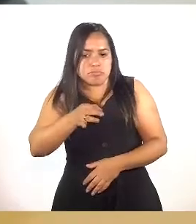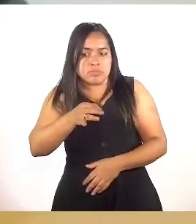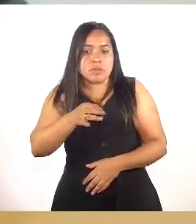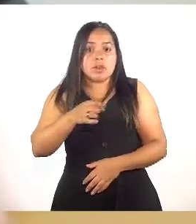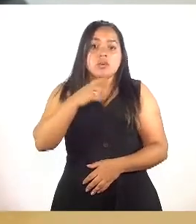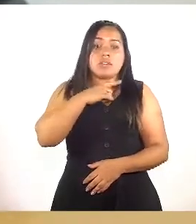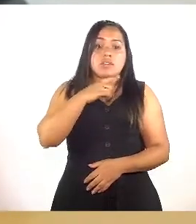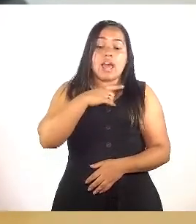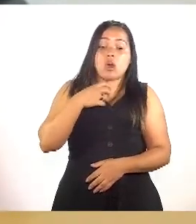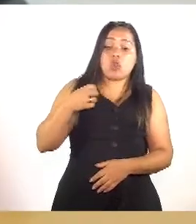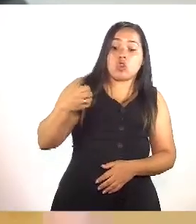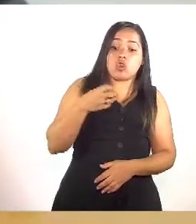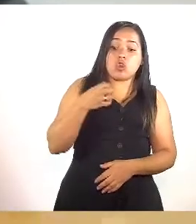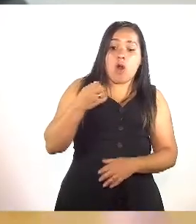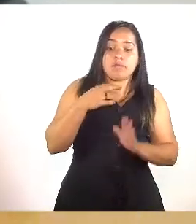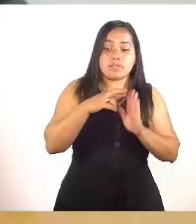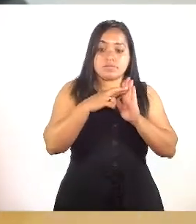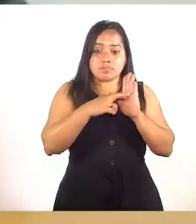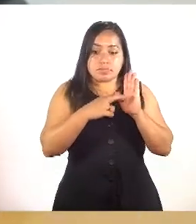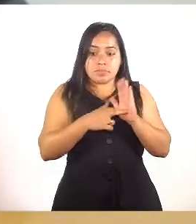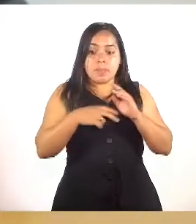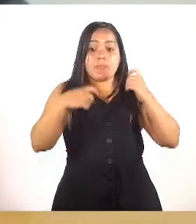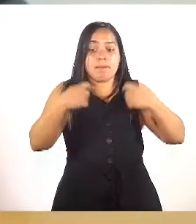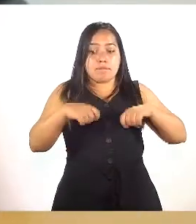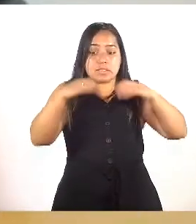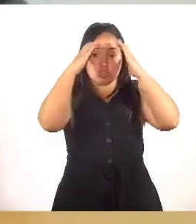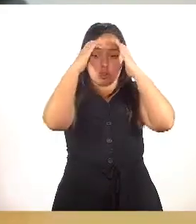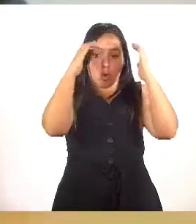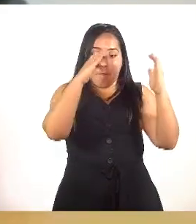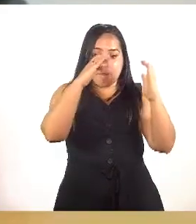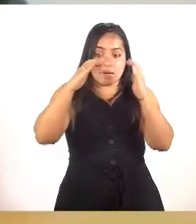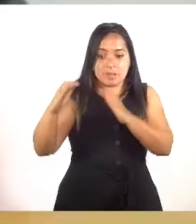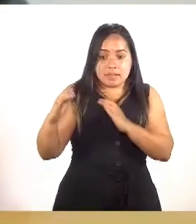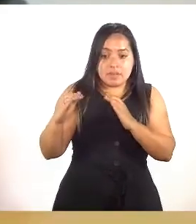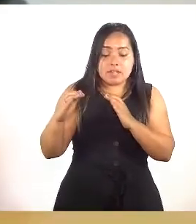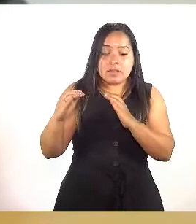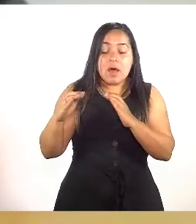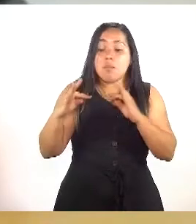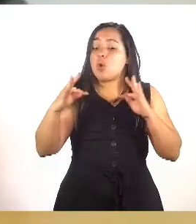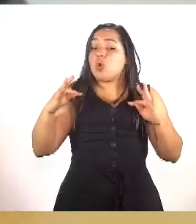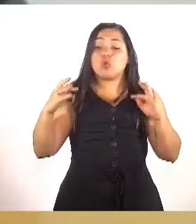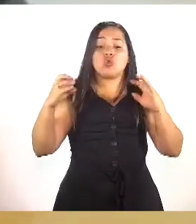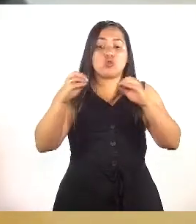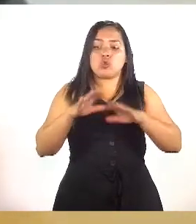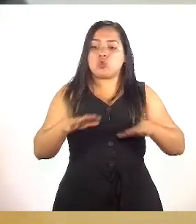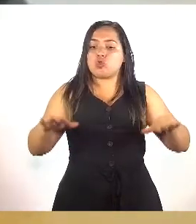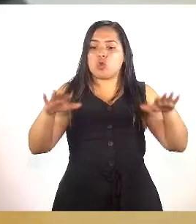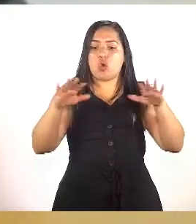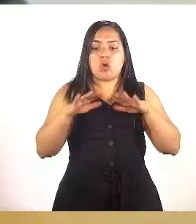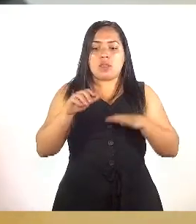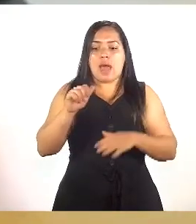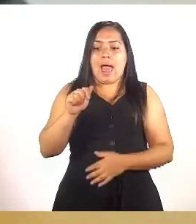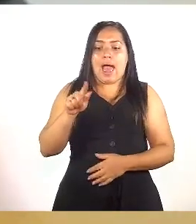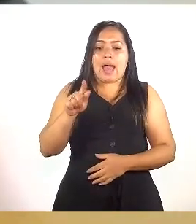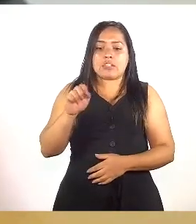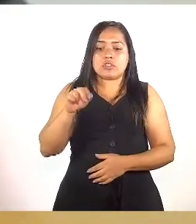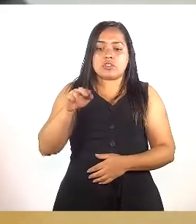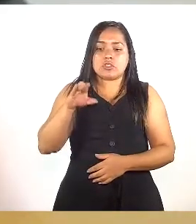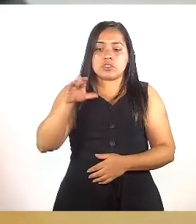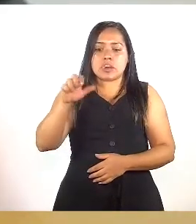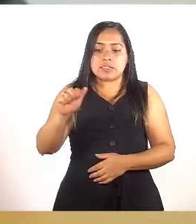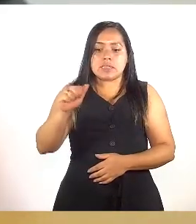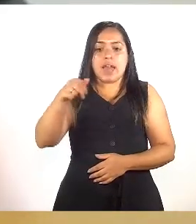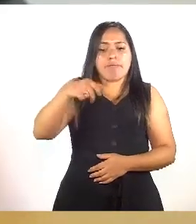diretrizes deverão ser obedecidas pelas agências infranacionais, até como